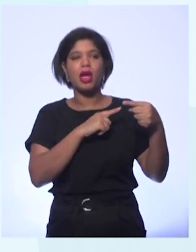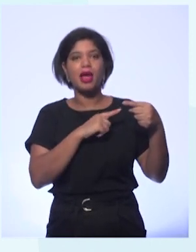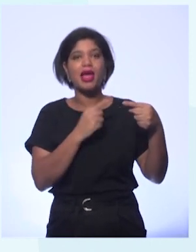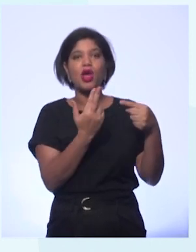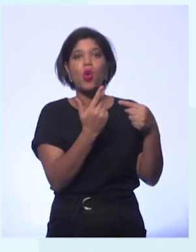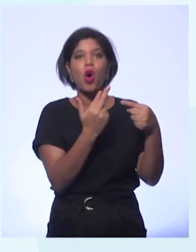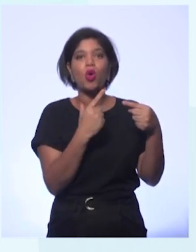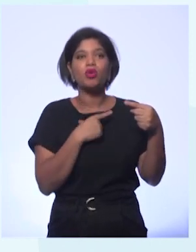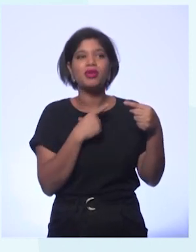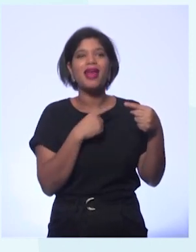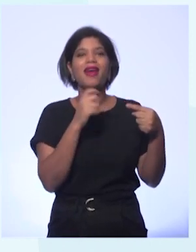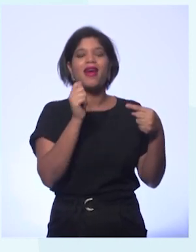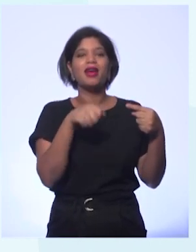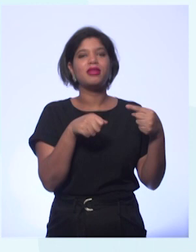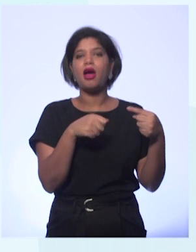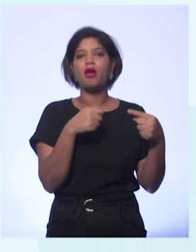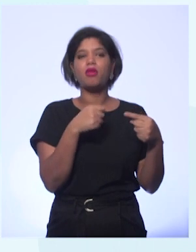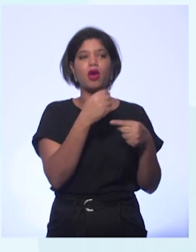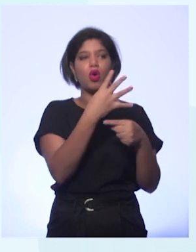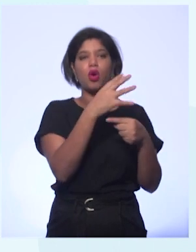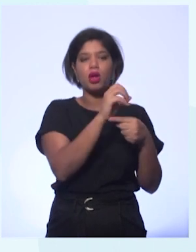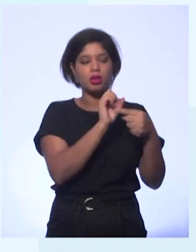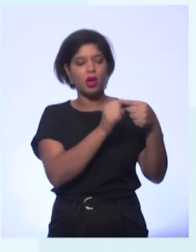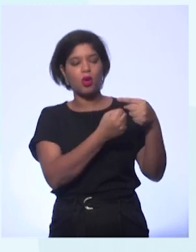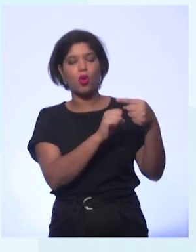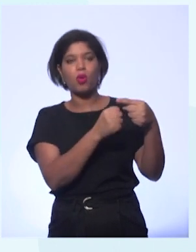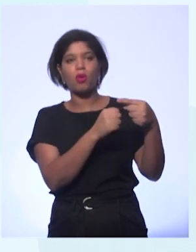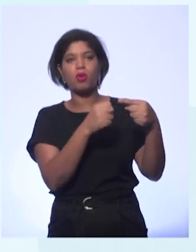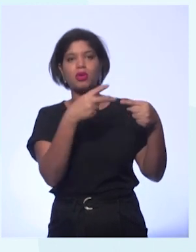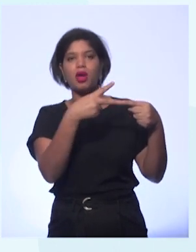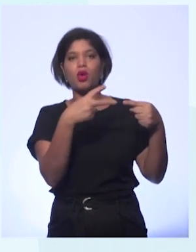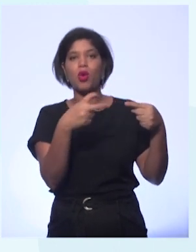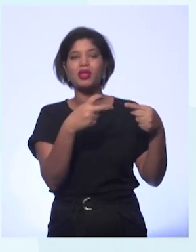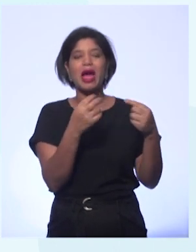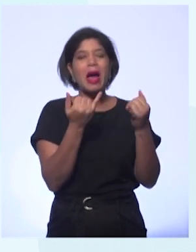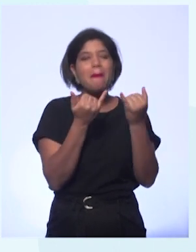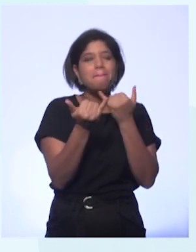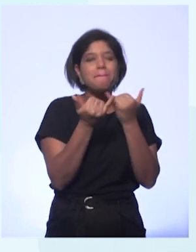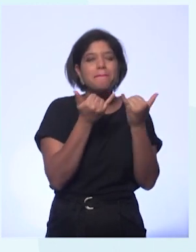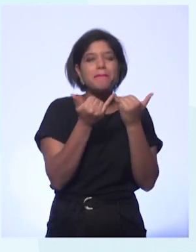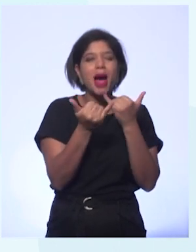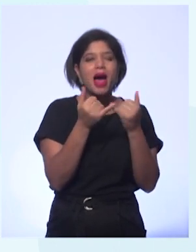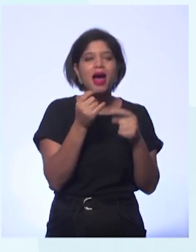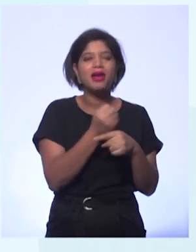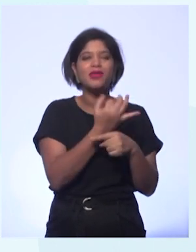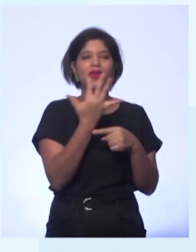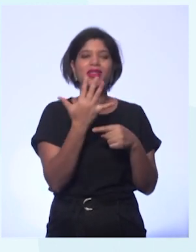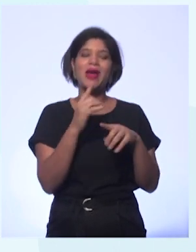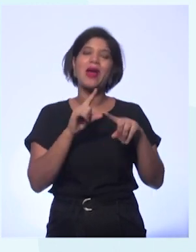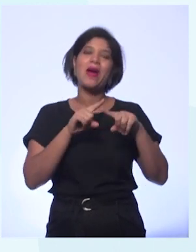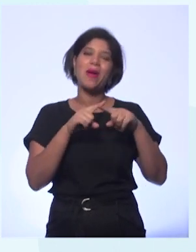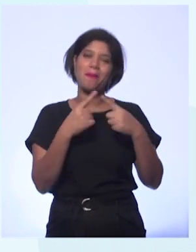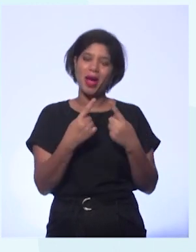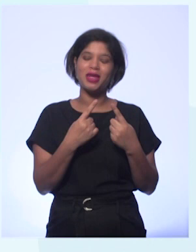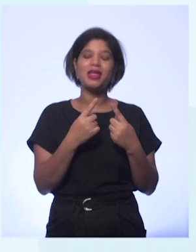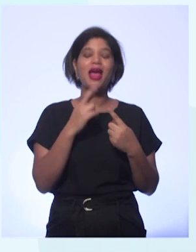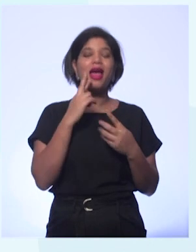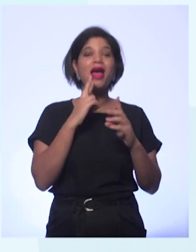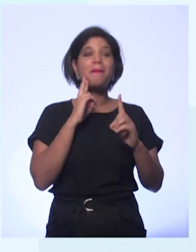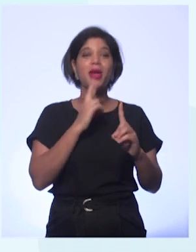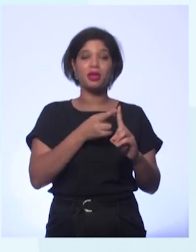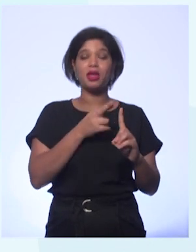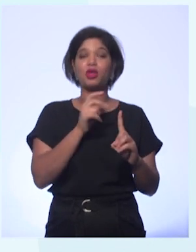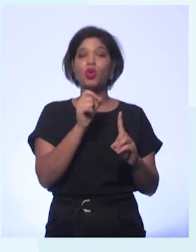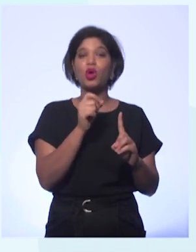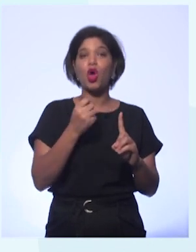tem o resultado de cima, ah, o de cima da tabuada do de baixo. Ah, isso é uma fração que parece ser uma fração, mas que na verdade representa um número